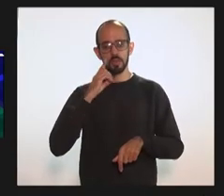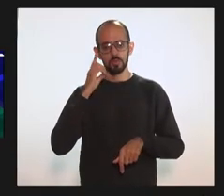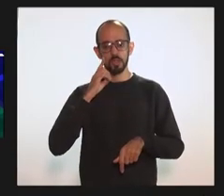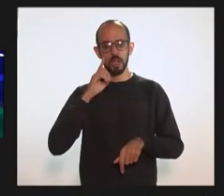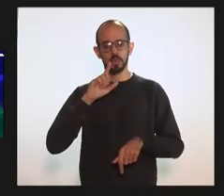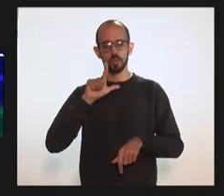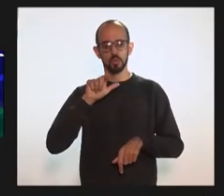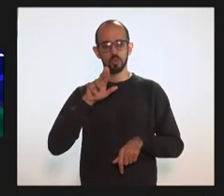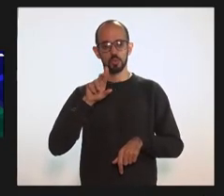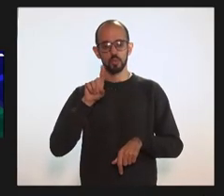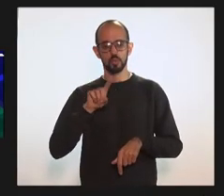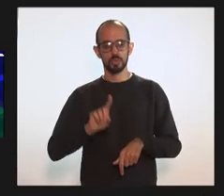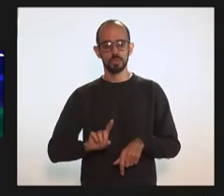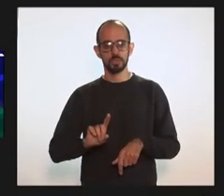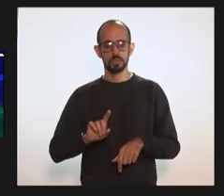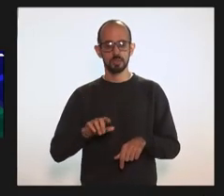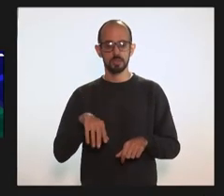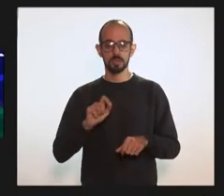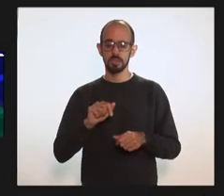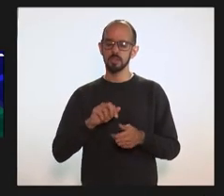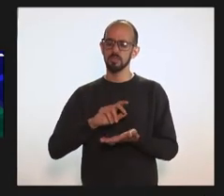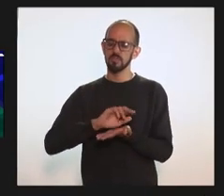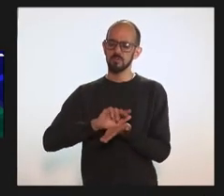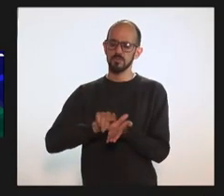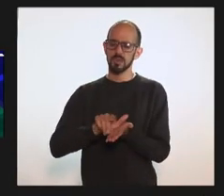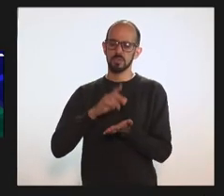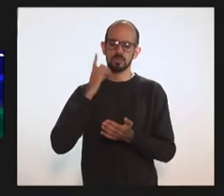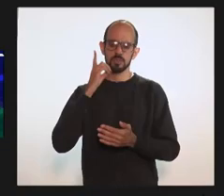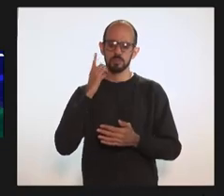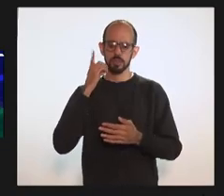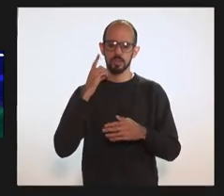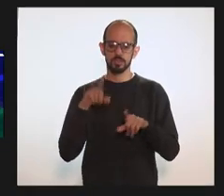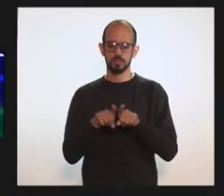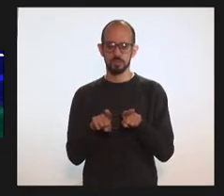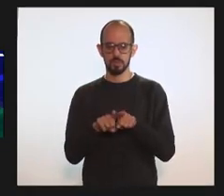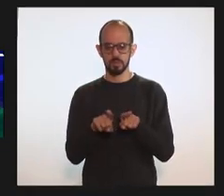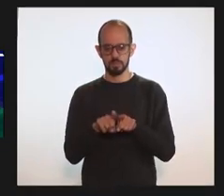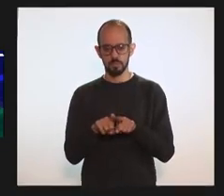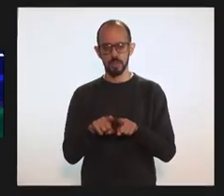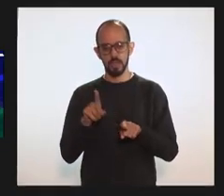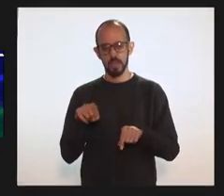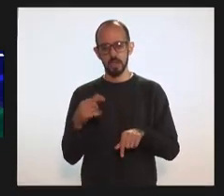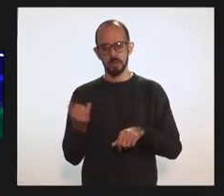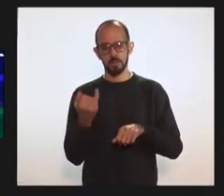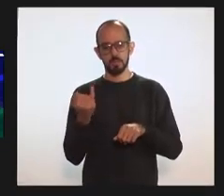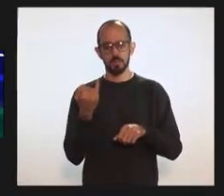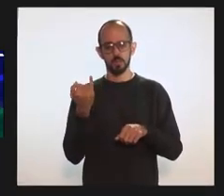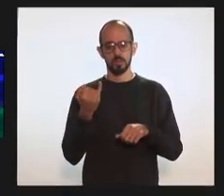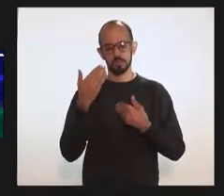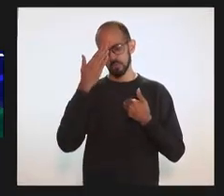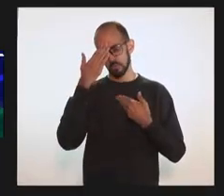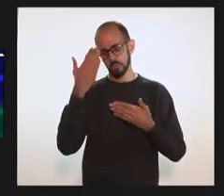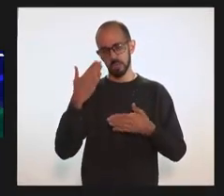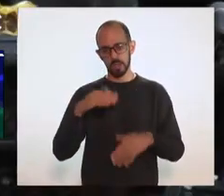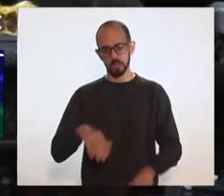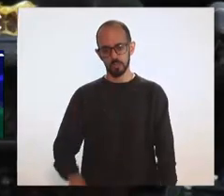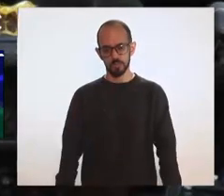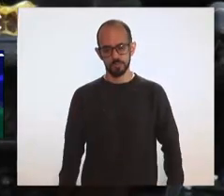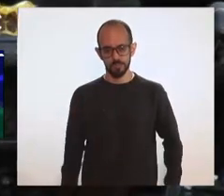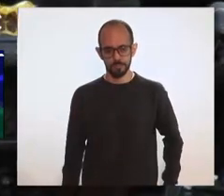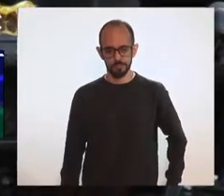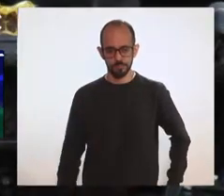com os demais deputados. E acho que é importante esse gesto da Assembleia Legislativa nesse diálogo com a Fazenda. Obrigado, presidente.